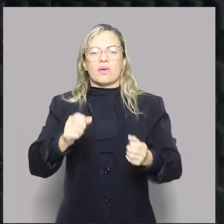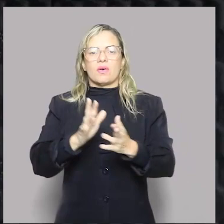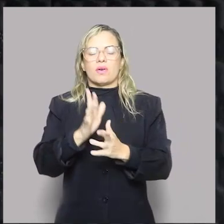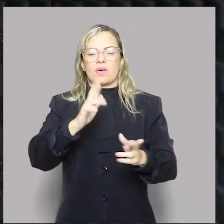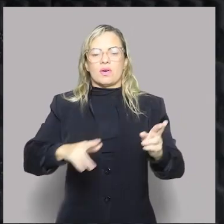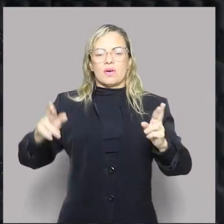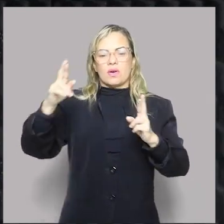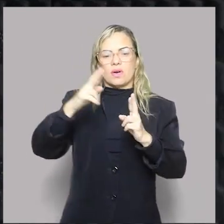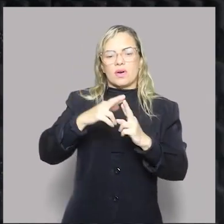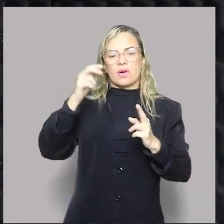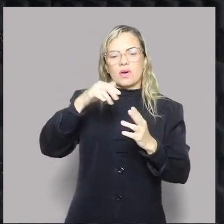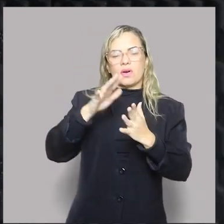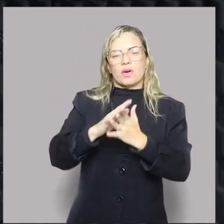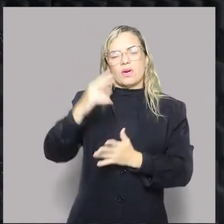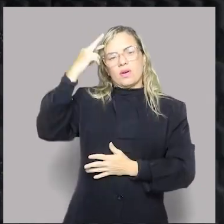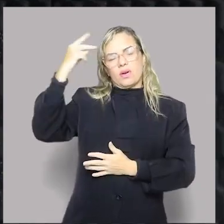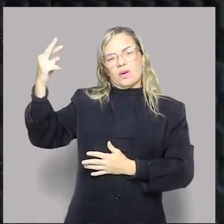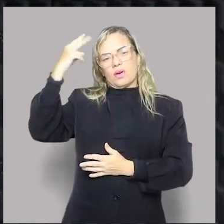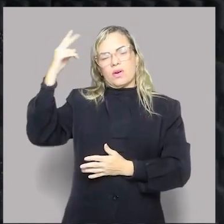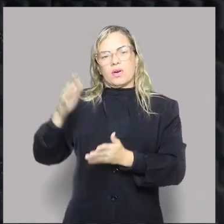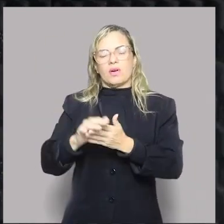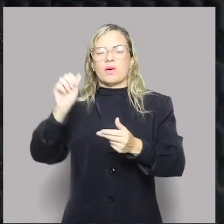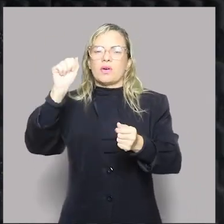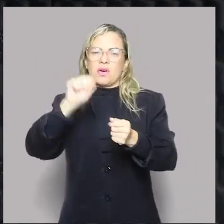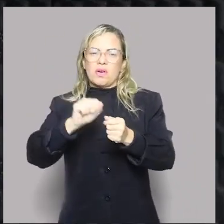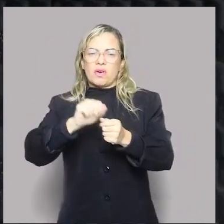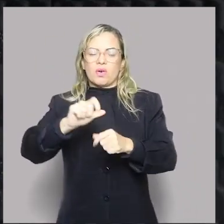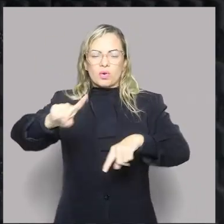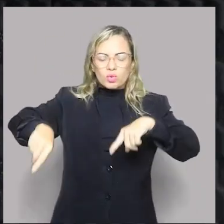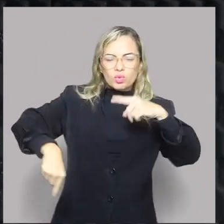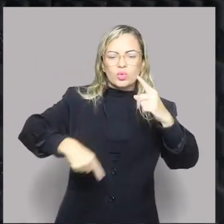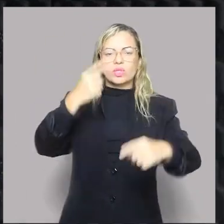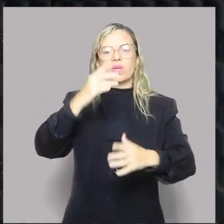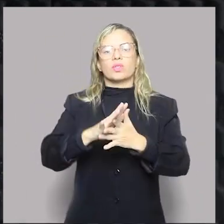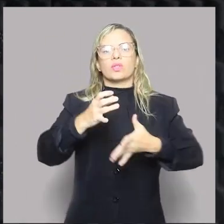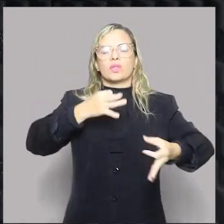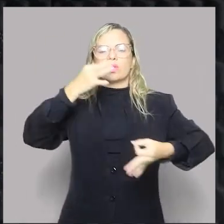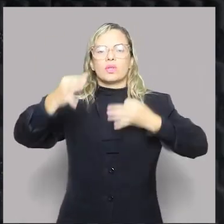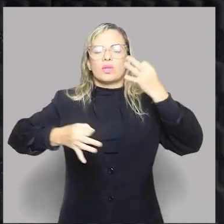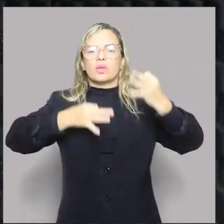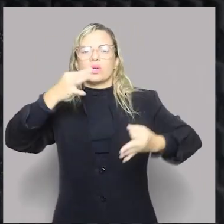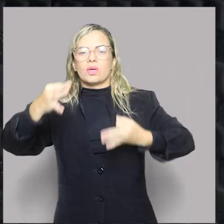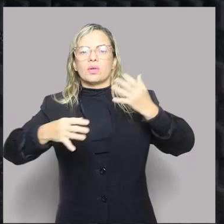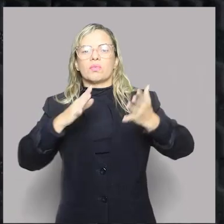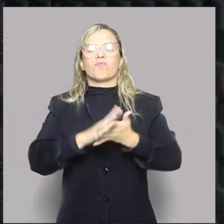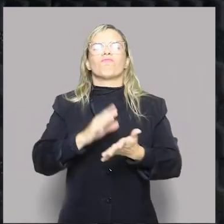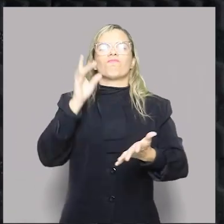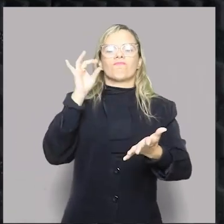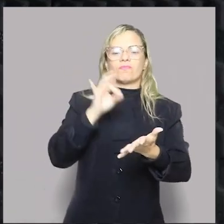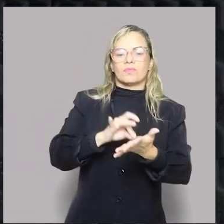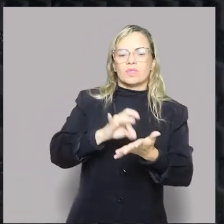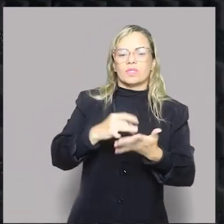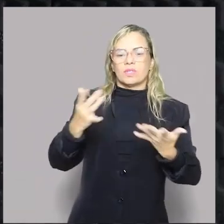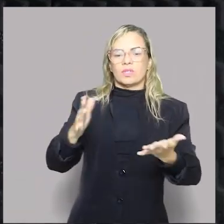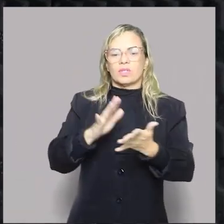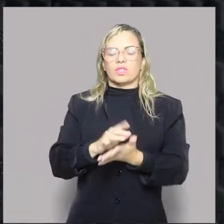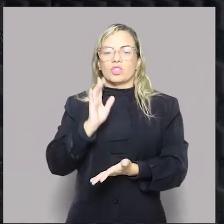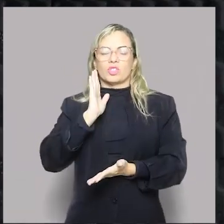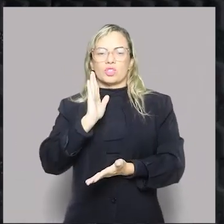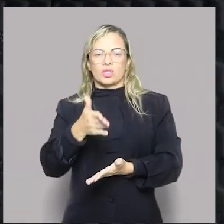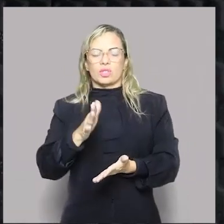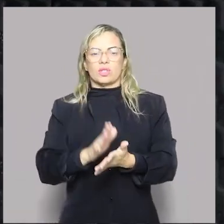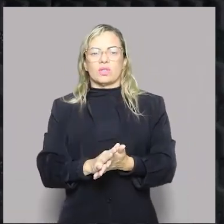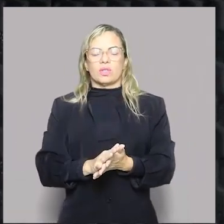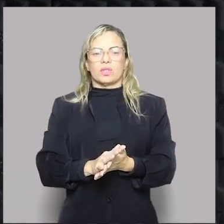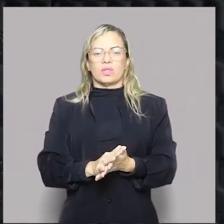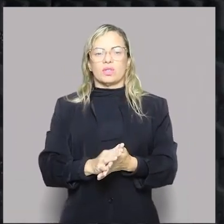funciona? Porque na hora que eu digo que é pertinente a esse contexto analítico, muito provavelmente, na minha introdução,